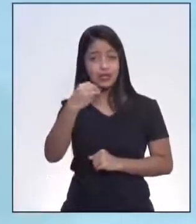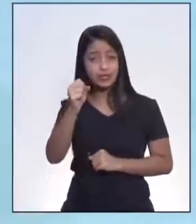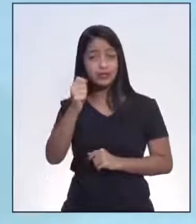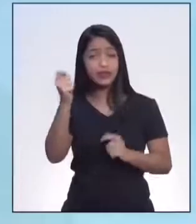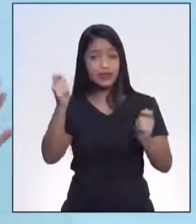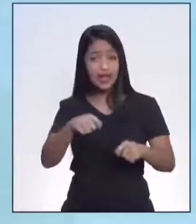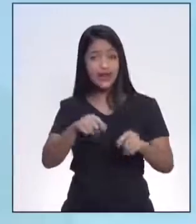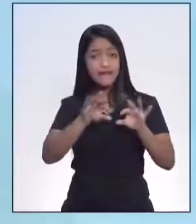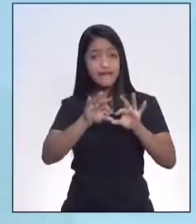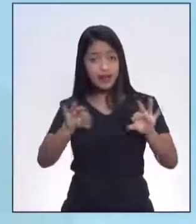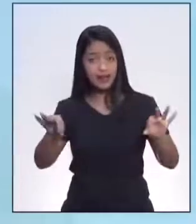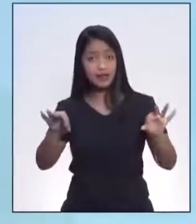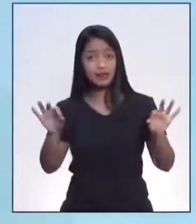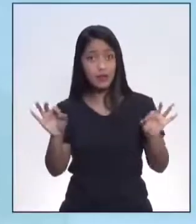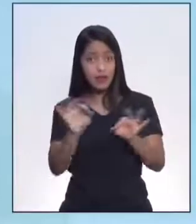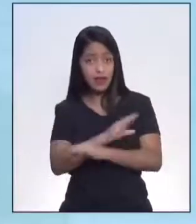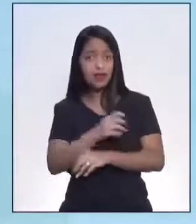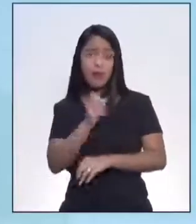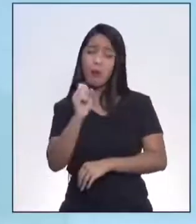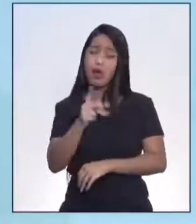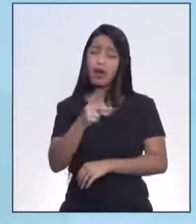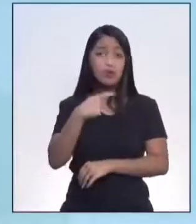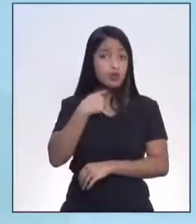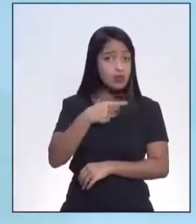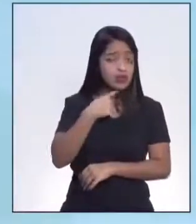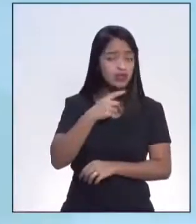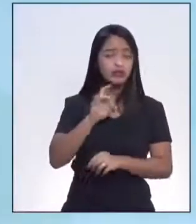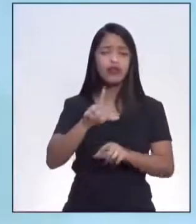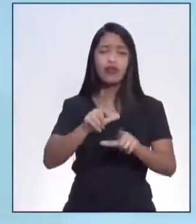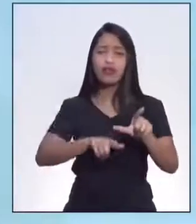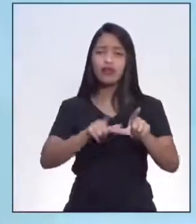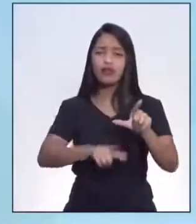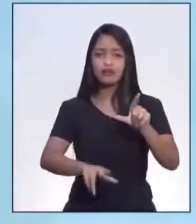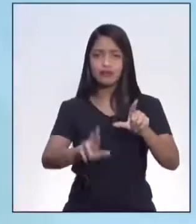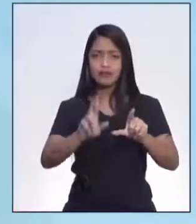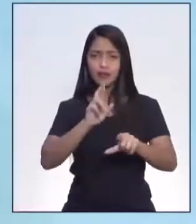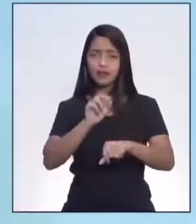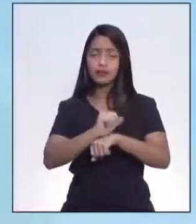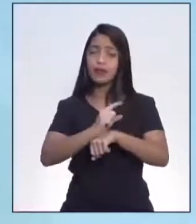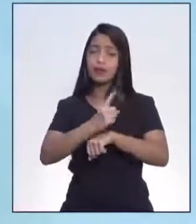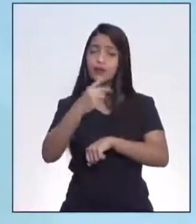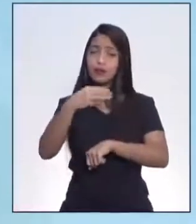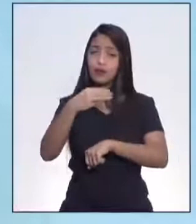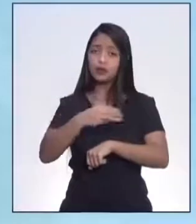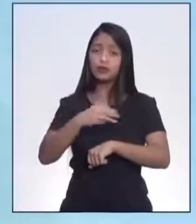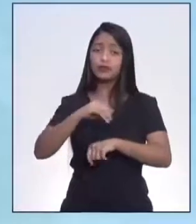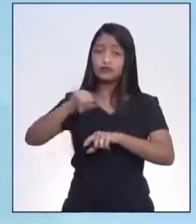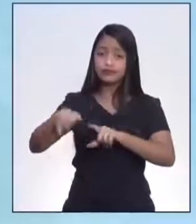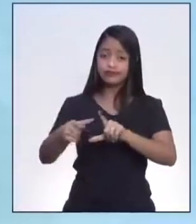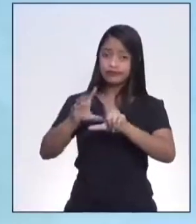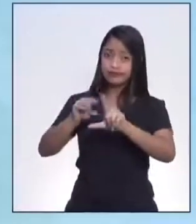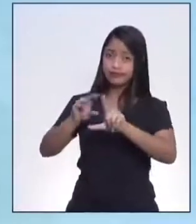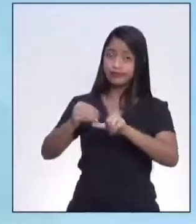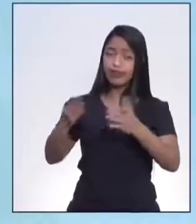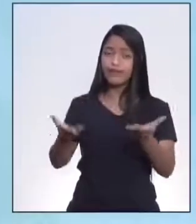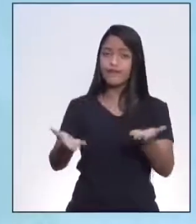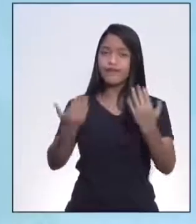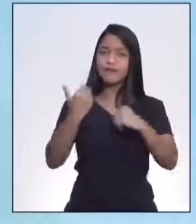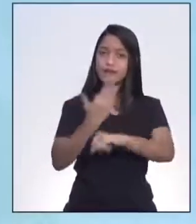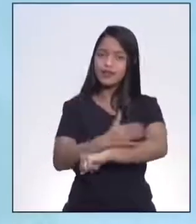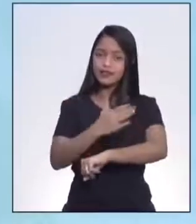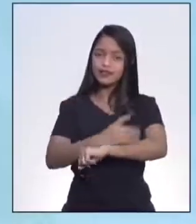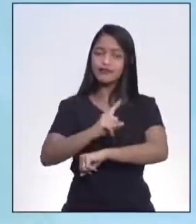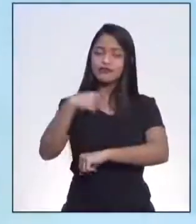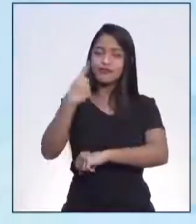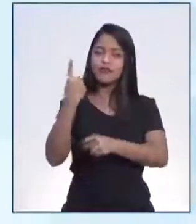ok. Se não, você só coloca a letra, tá bom? Então, 1 minuto e 30, usa a tabela, gente. Let's go to practice, vamos praticar. See